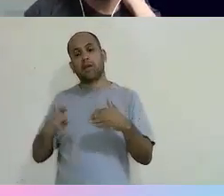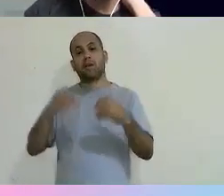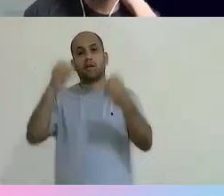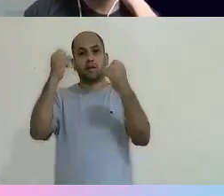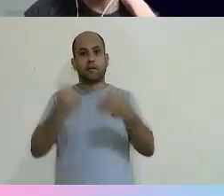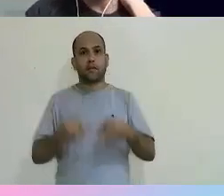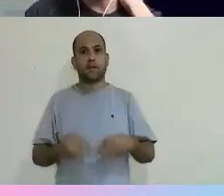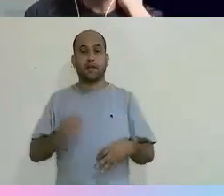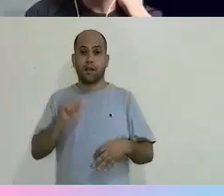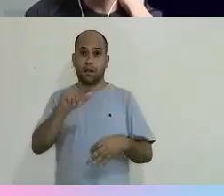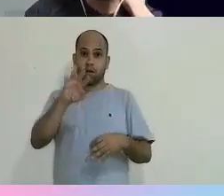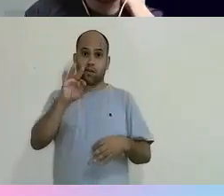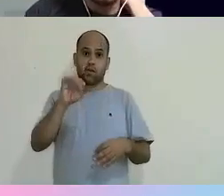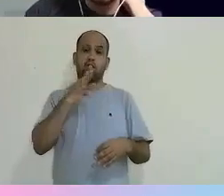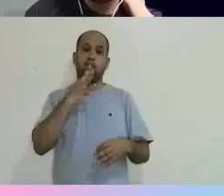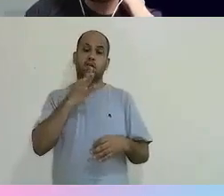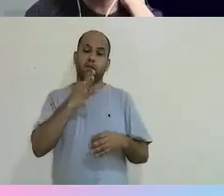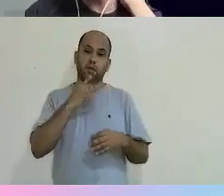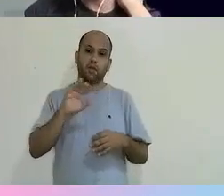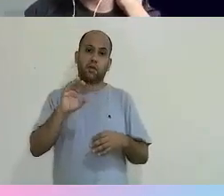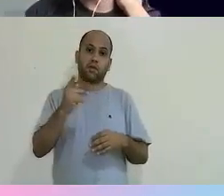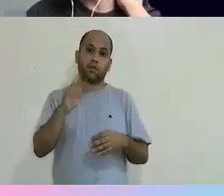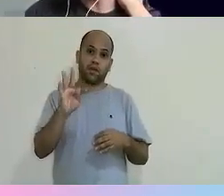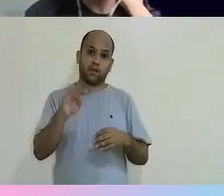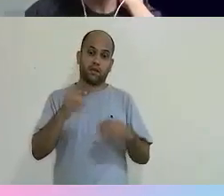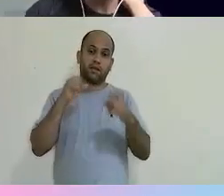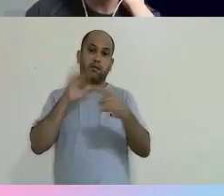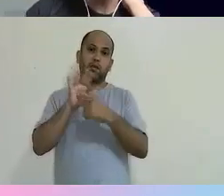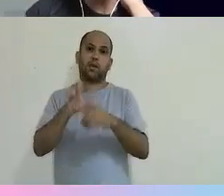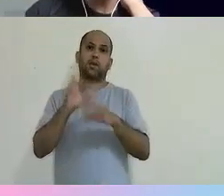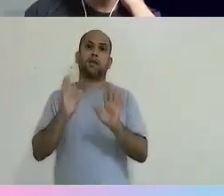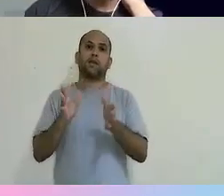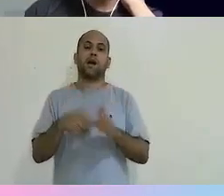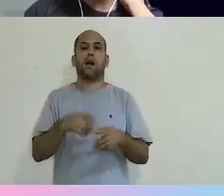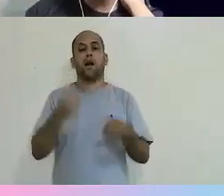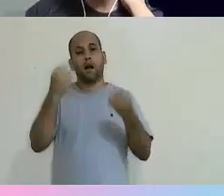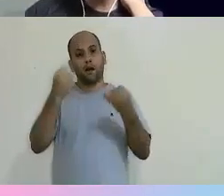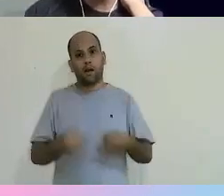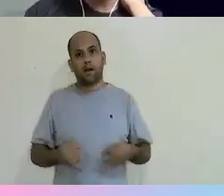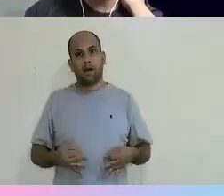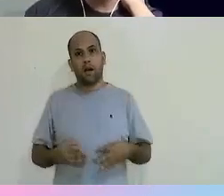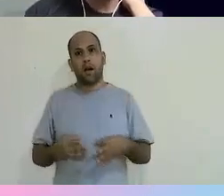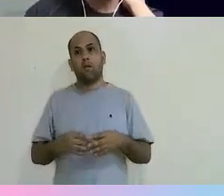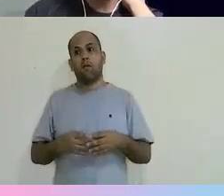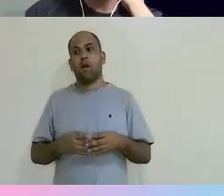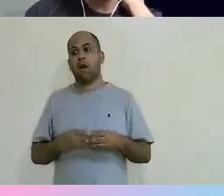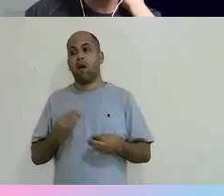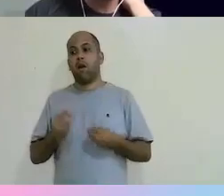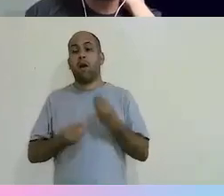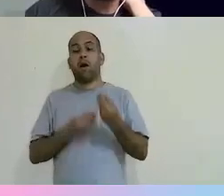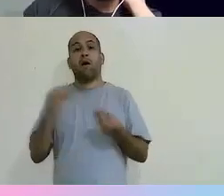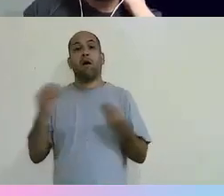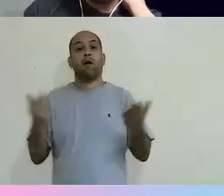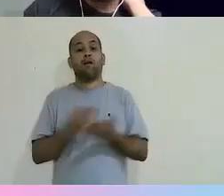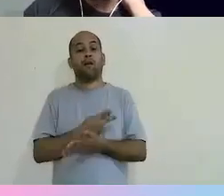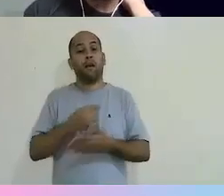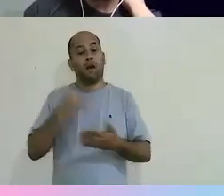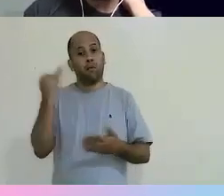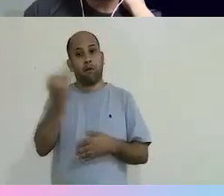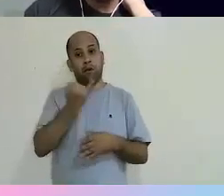o autoconhecimento. Ali no chat vocês já tinham trazido, a gente já comentou um pouco aqui, mas como se torna relevante